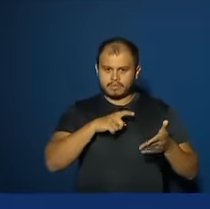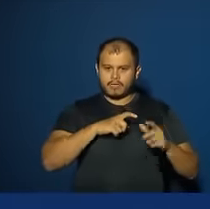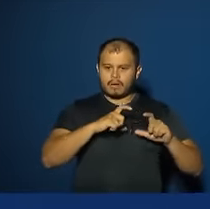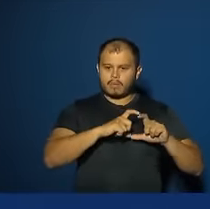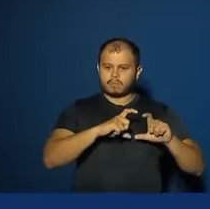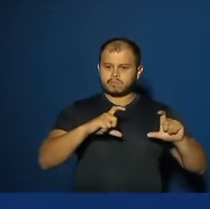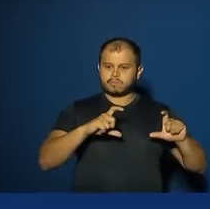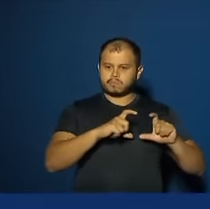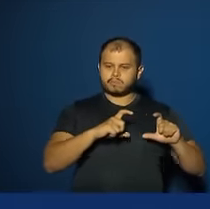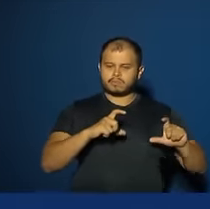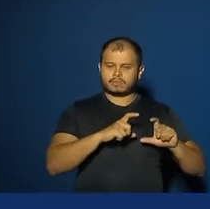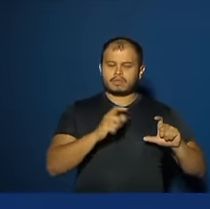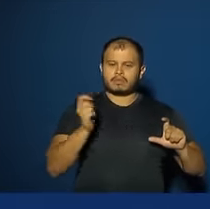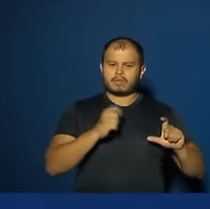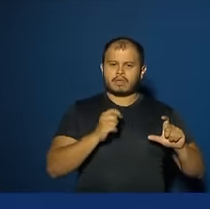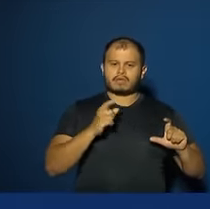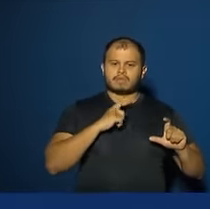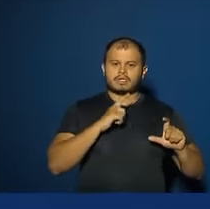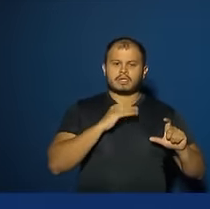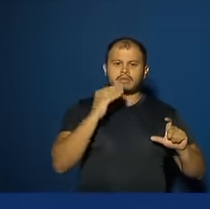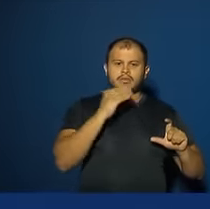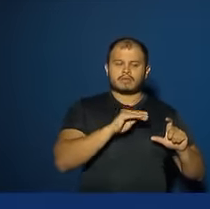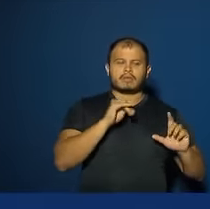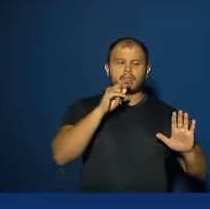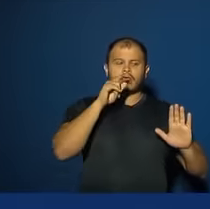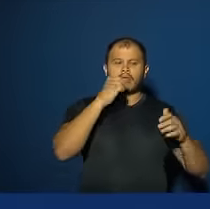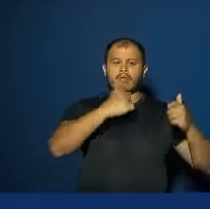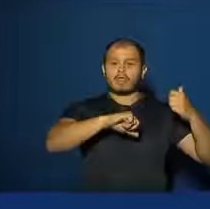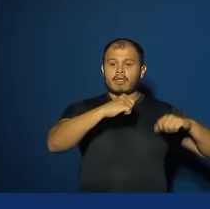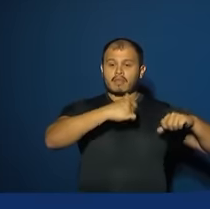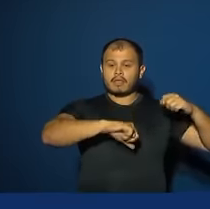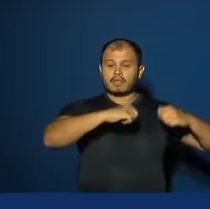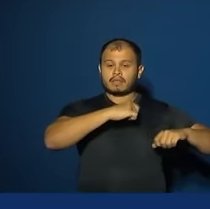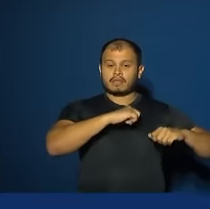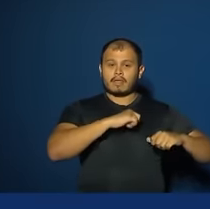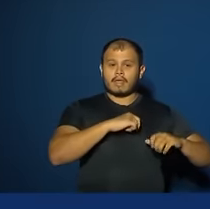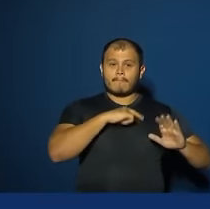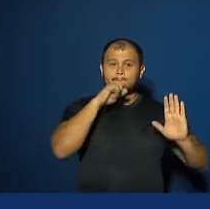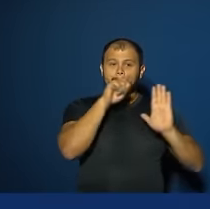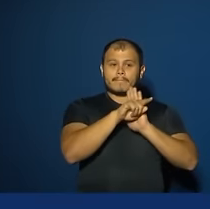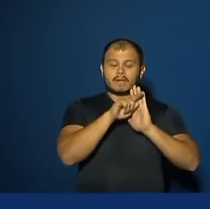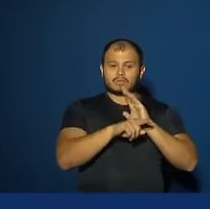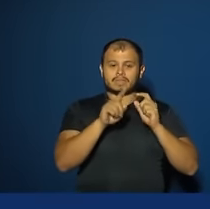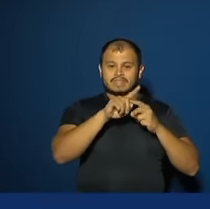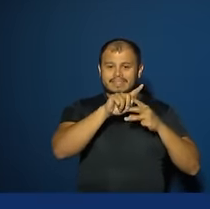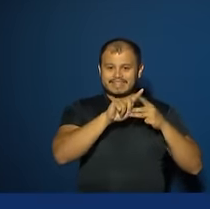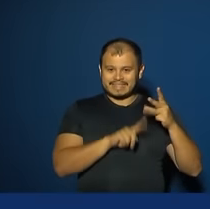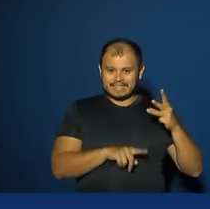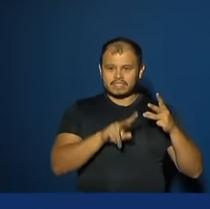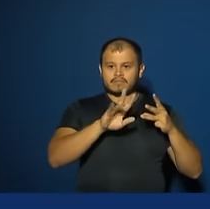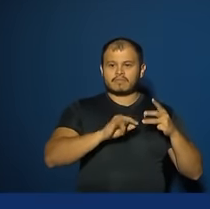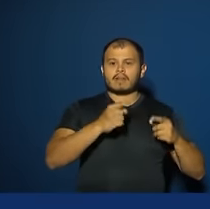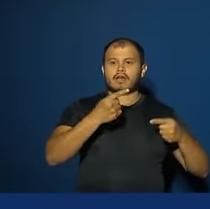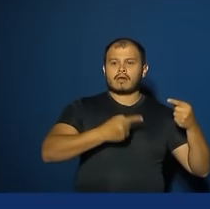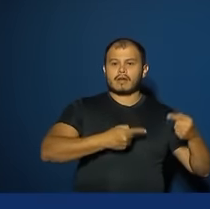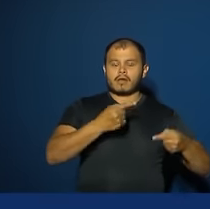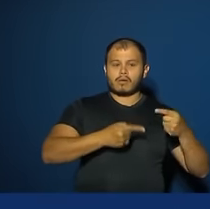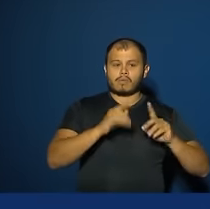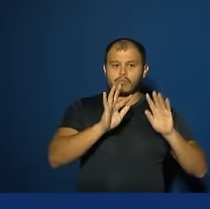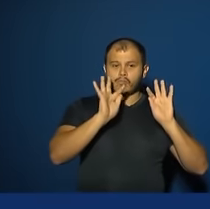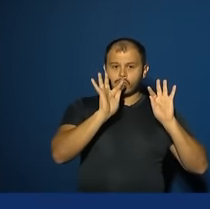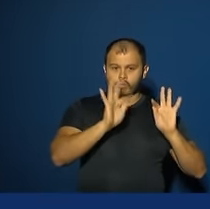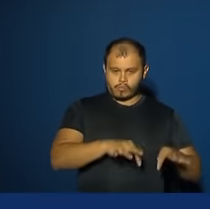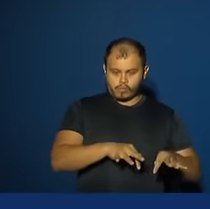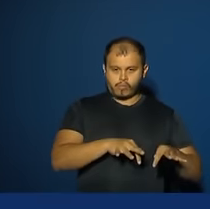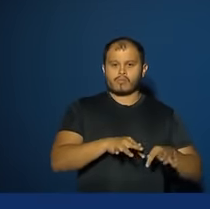e nesse card está escrito enquete. Lá tem três perguntas, três temas que a gente vai debater no